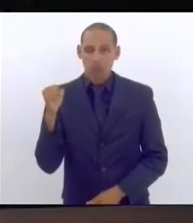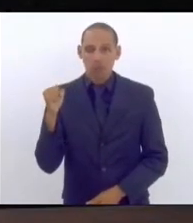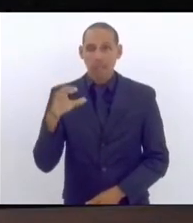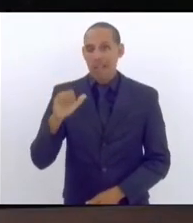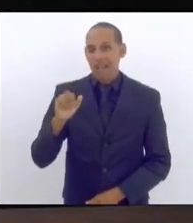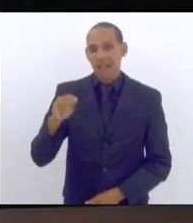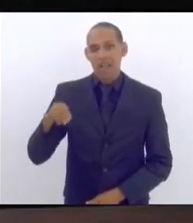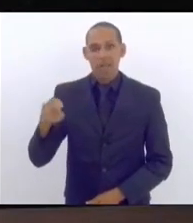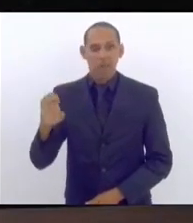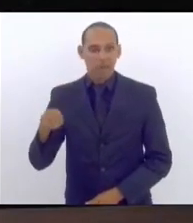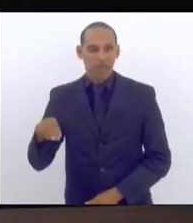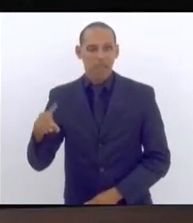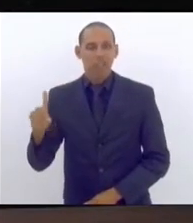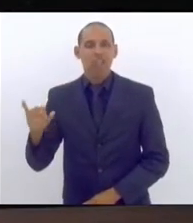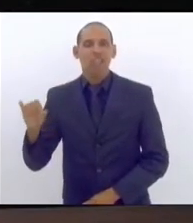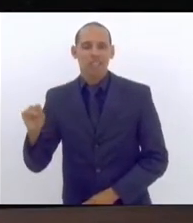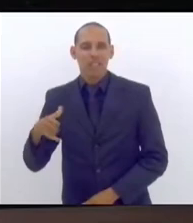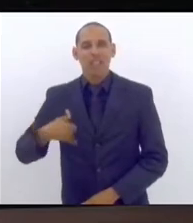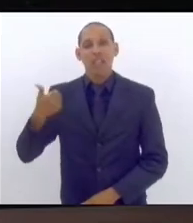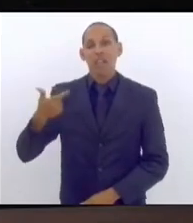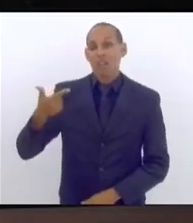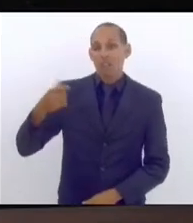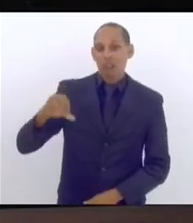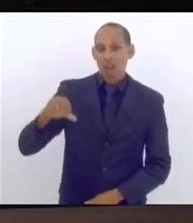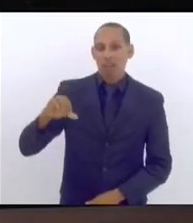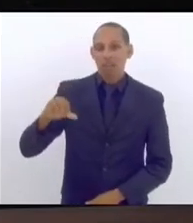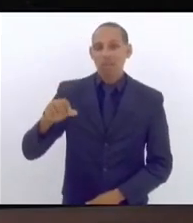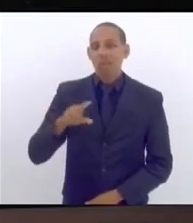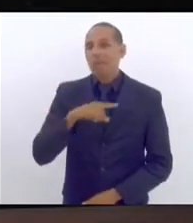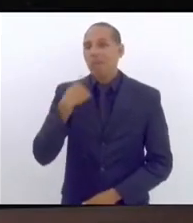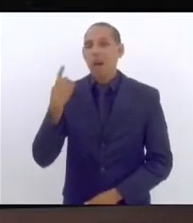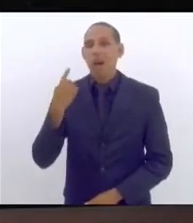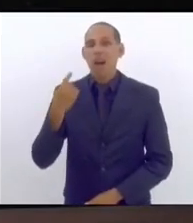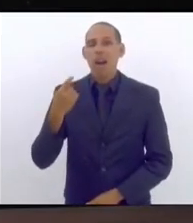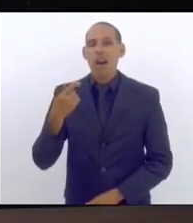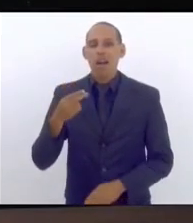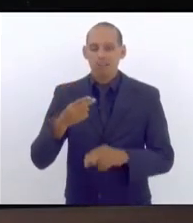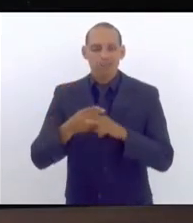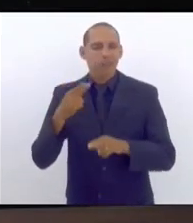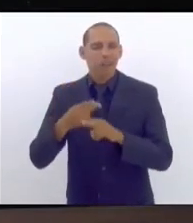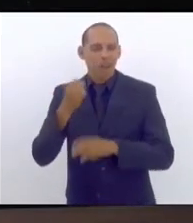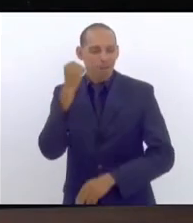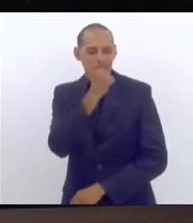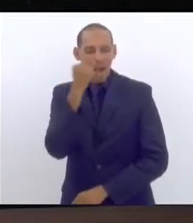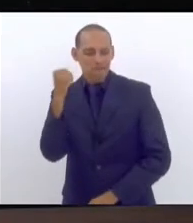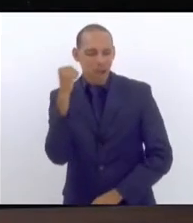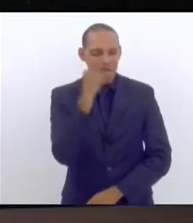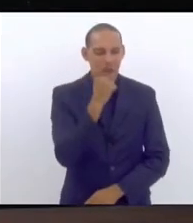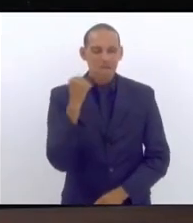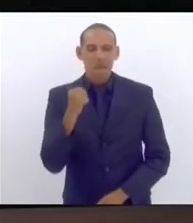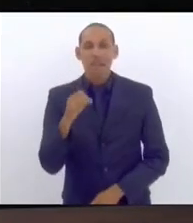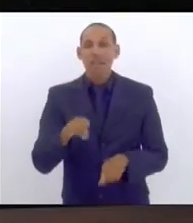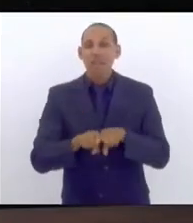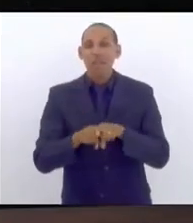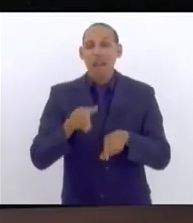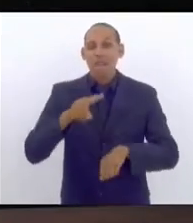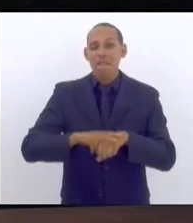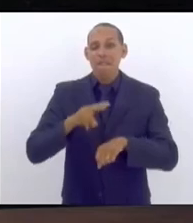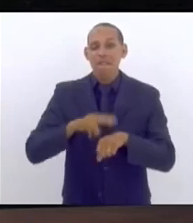Carmen Dias da Silva, 29 anos, foi morta a facadas e com corte de vidro